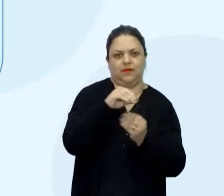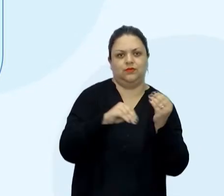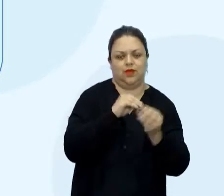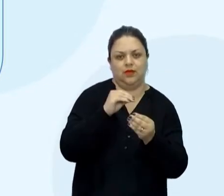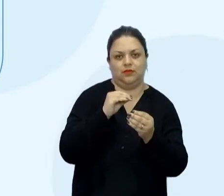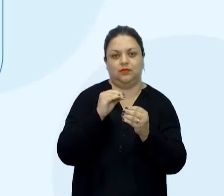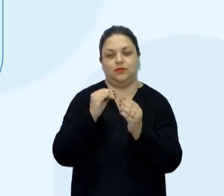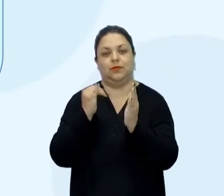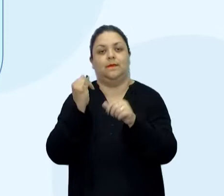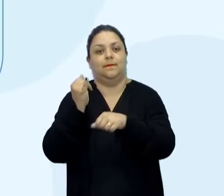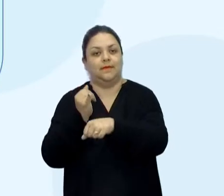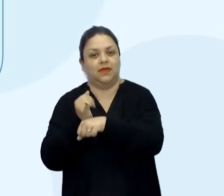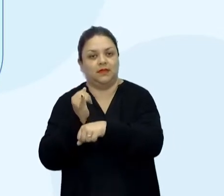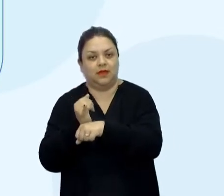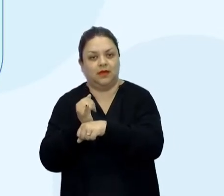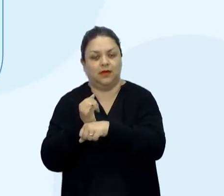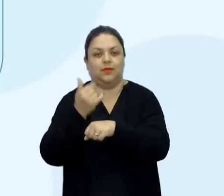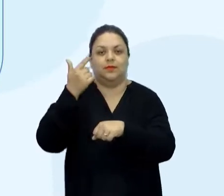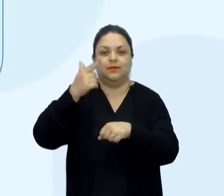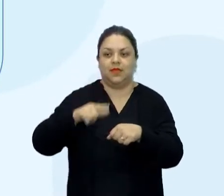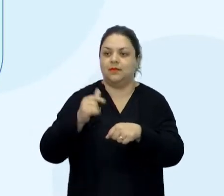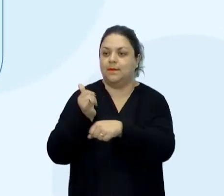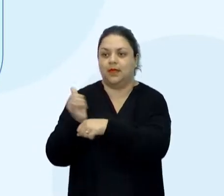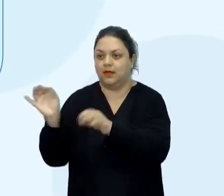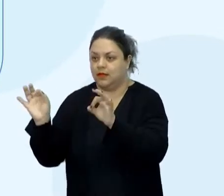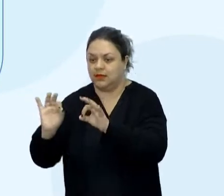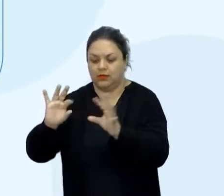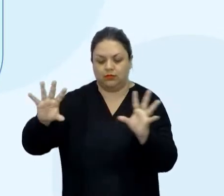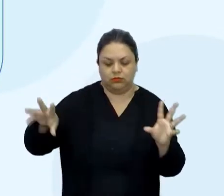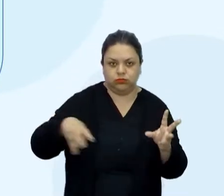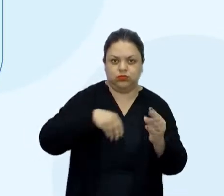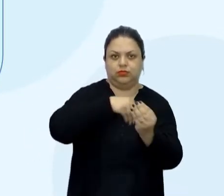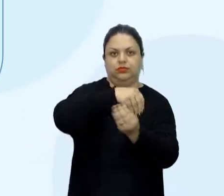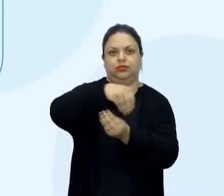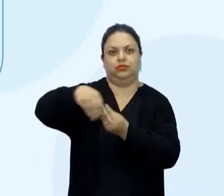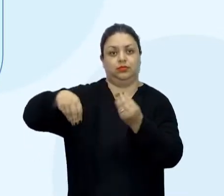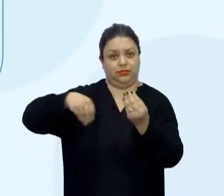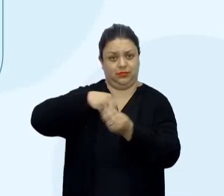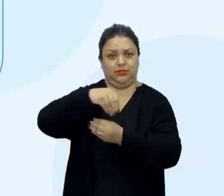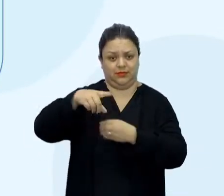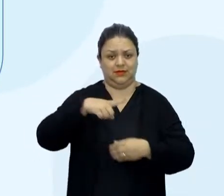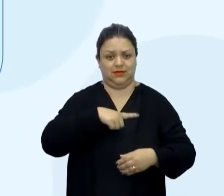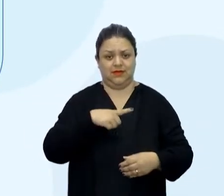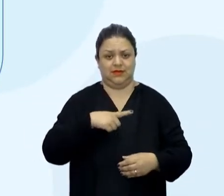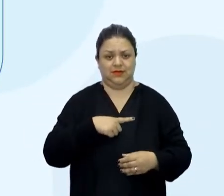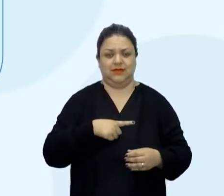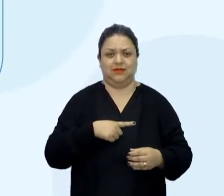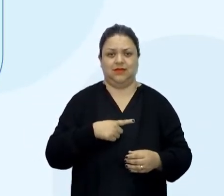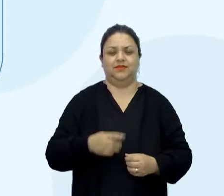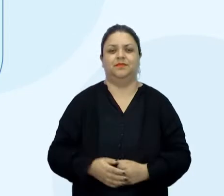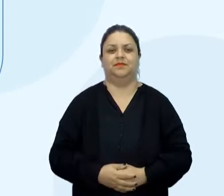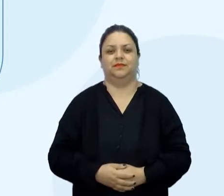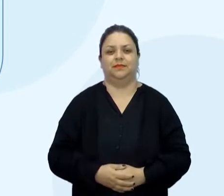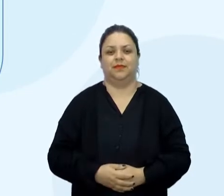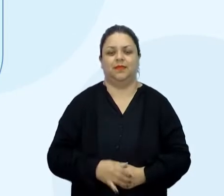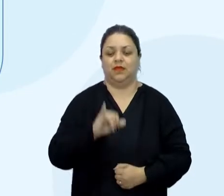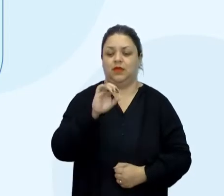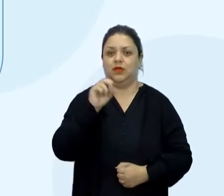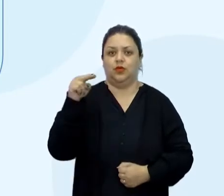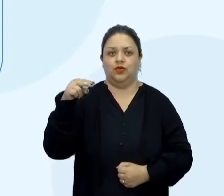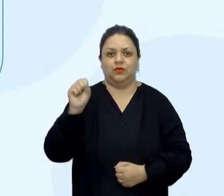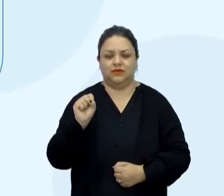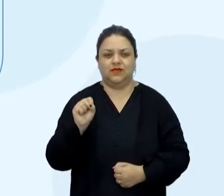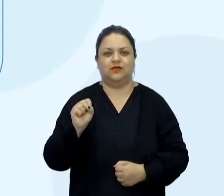não metálicos, tá? Eles apresentam aí ligações de caráter misto, ou seja, ligações iônica covalente,